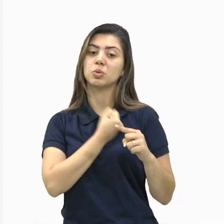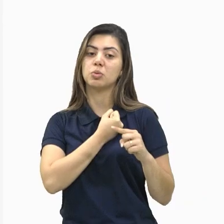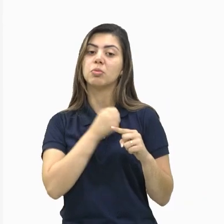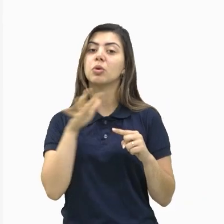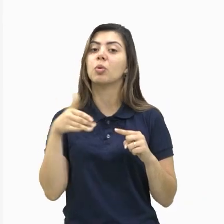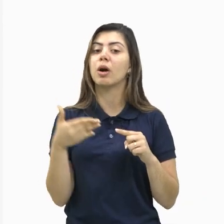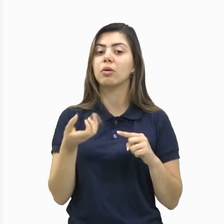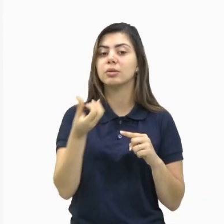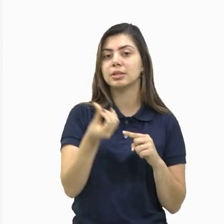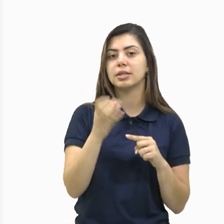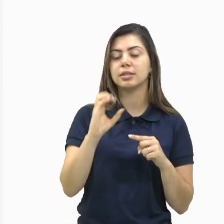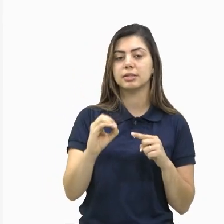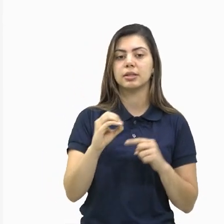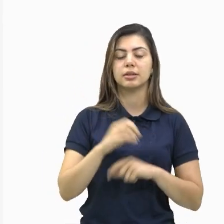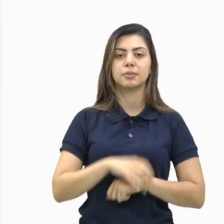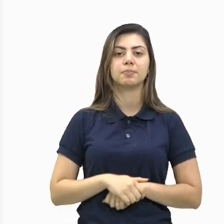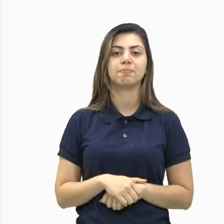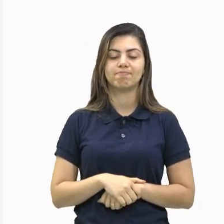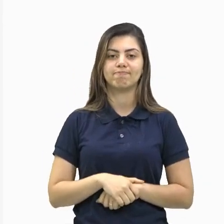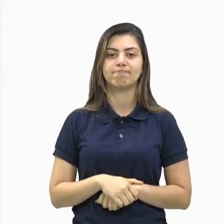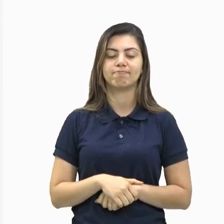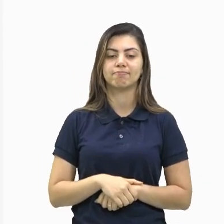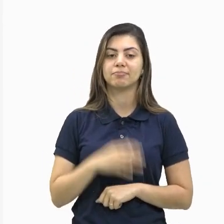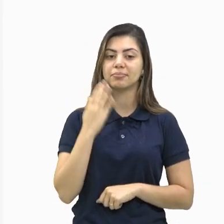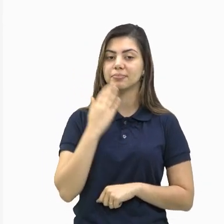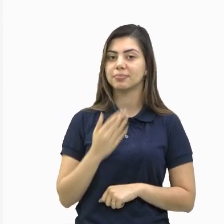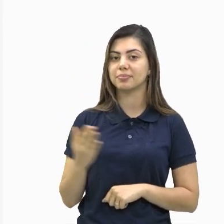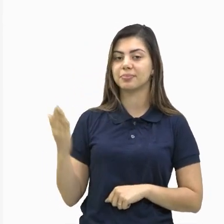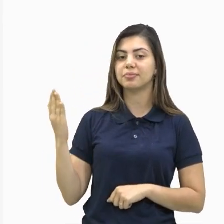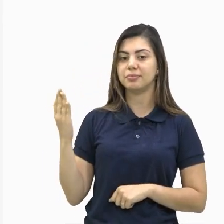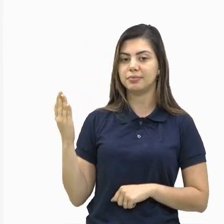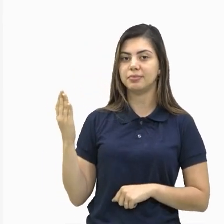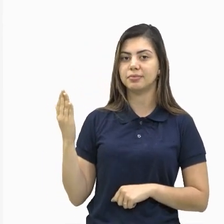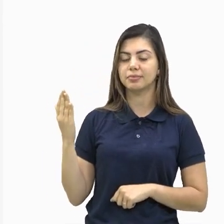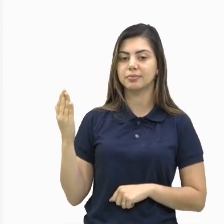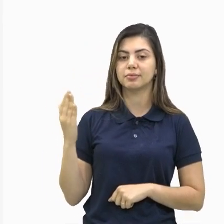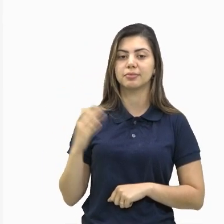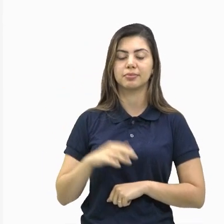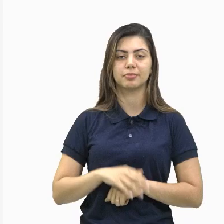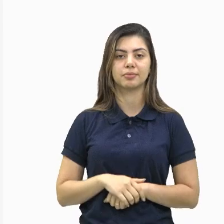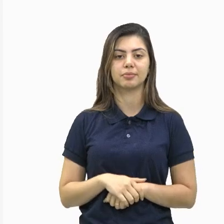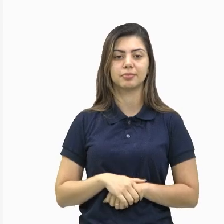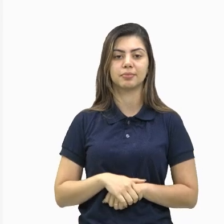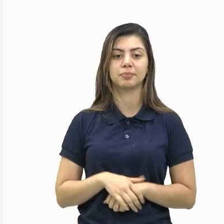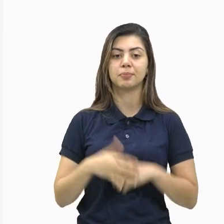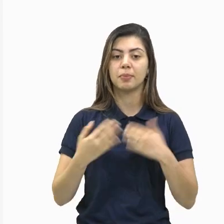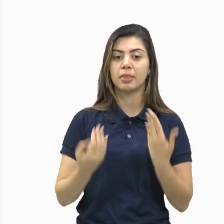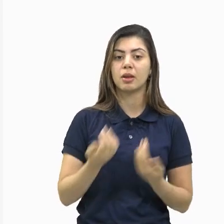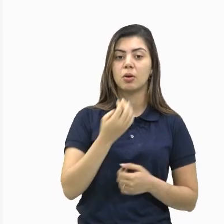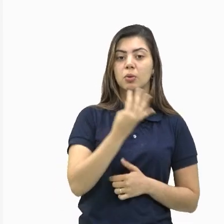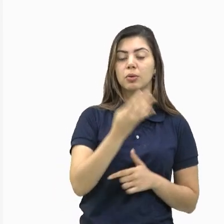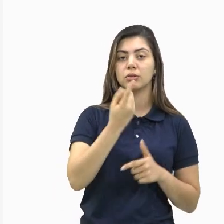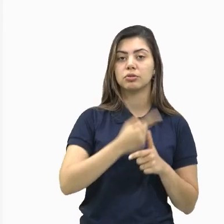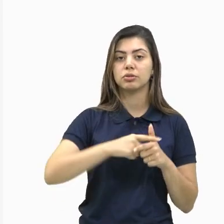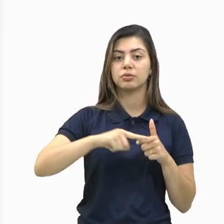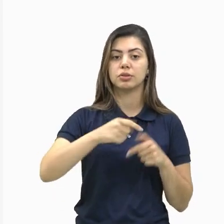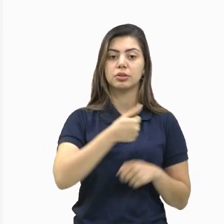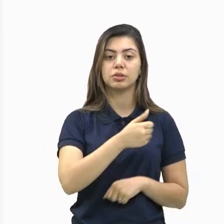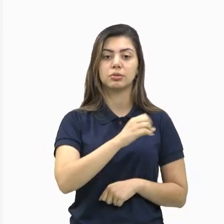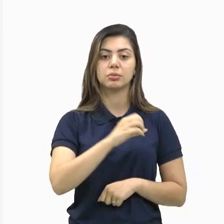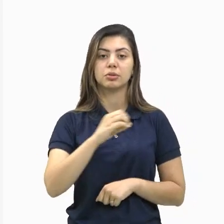caso aqui é 60. Então está escrito aí, 4 dividido por 100 vezes 60. Pessoal, 4 dividido por 100 é exatamente